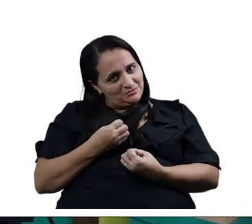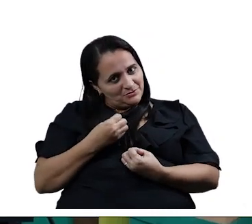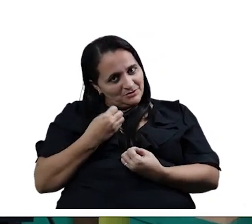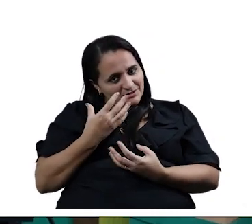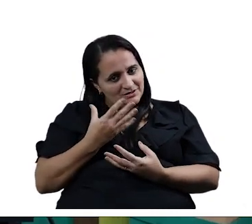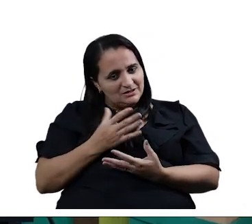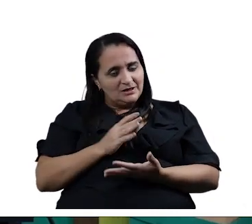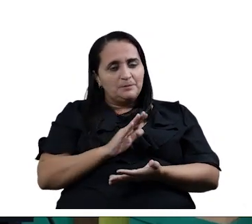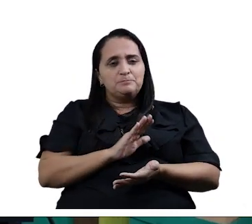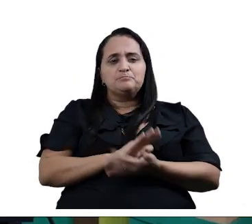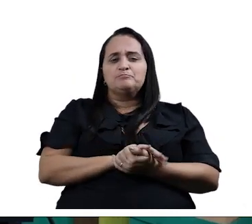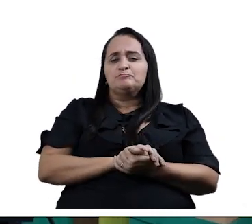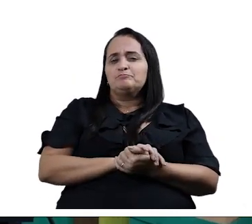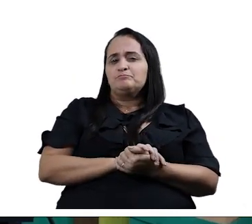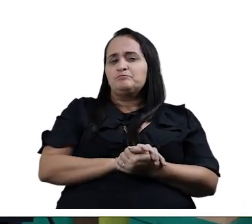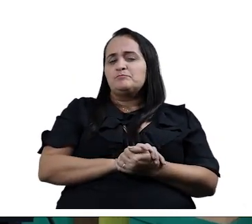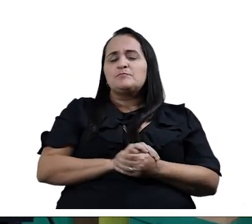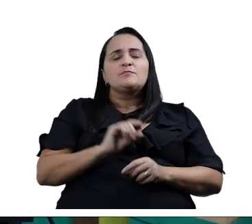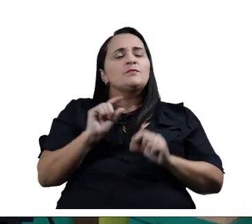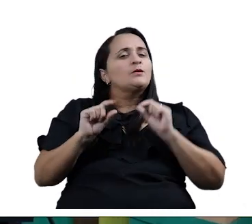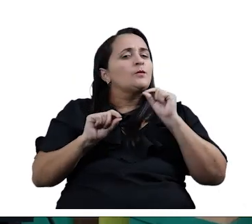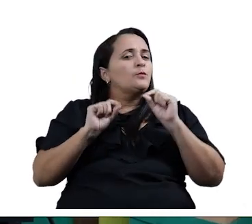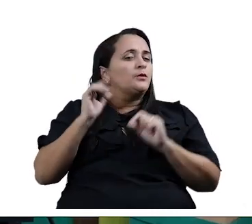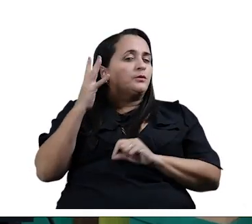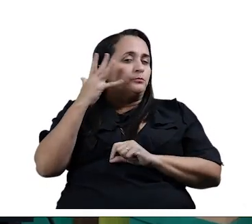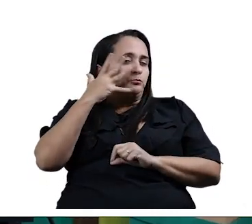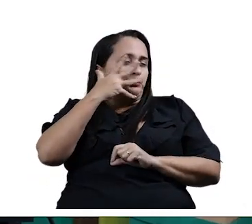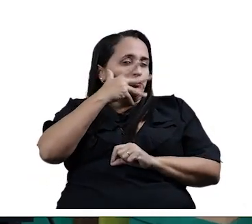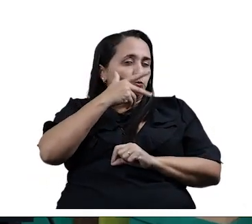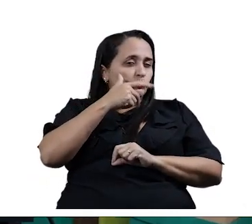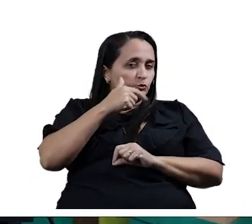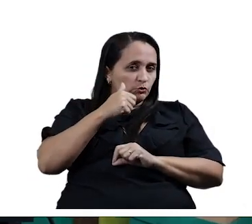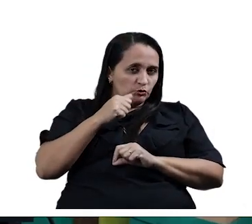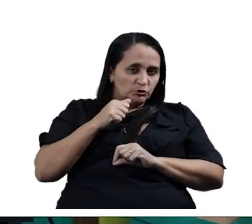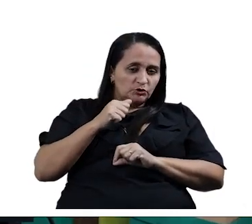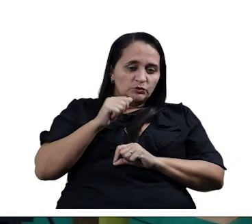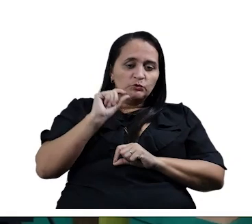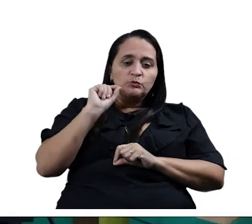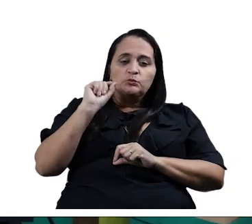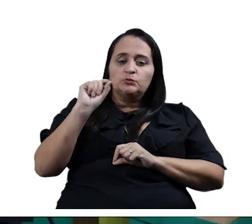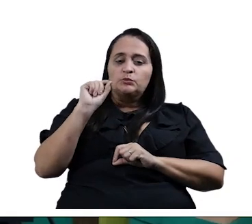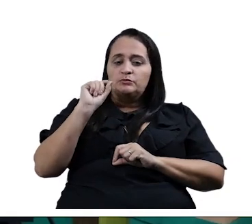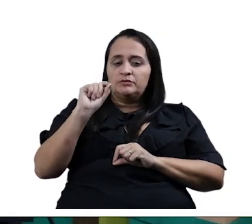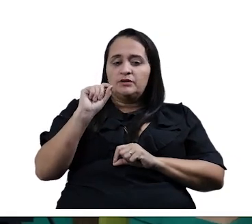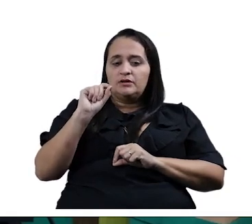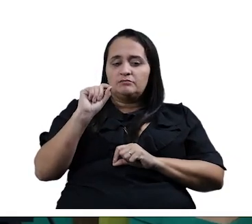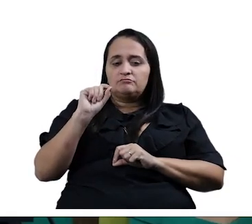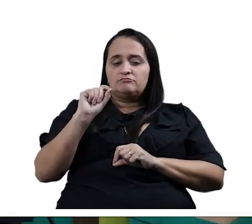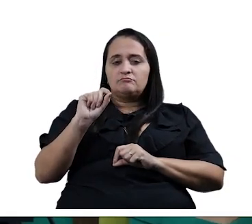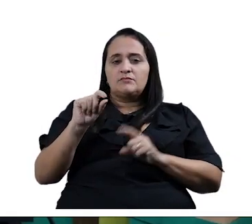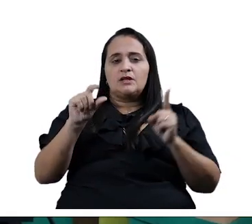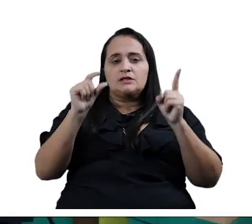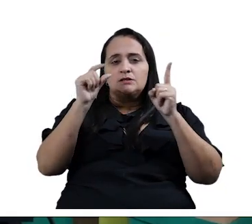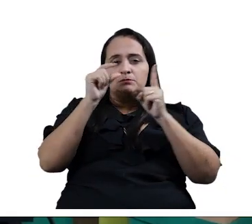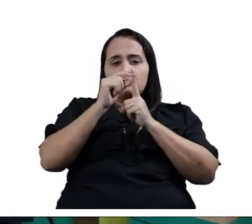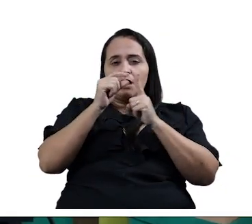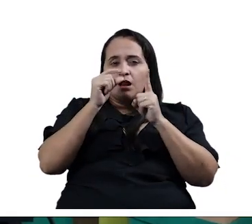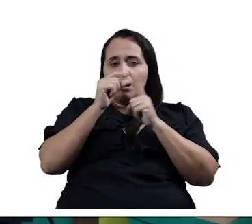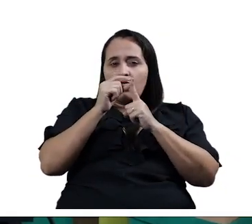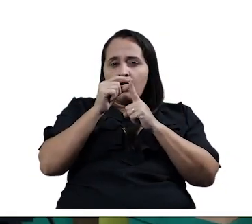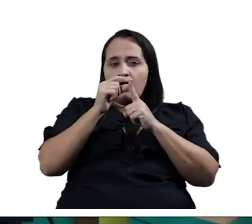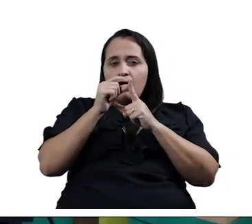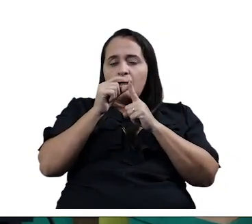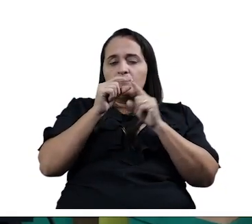uma forma de estética que a gente pode encontrar nas poesias é a contagem das sílabas para que